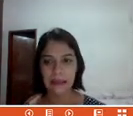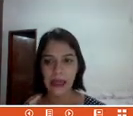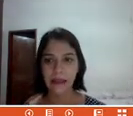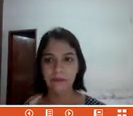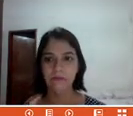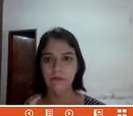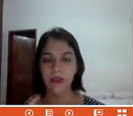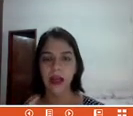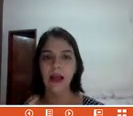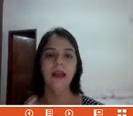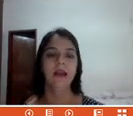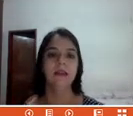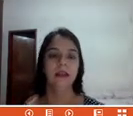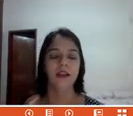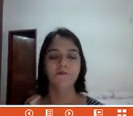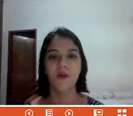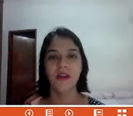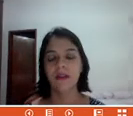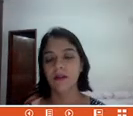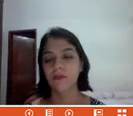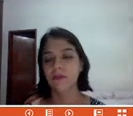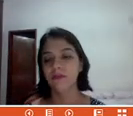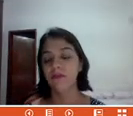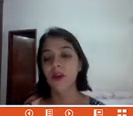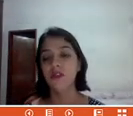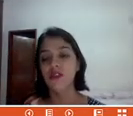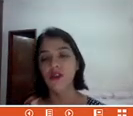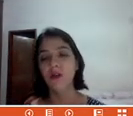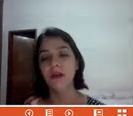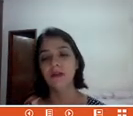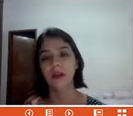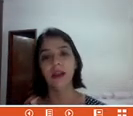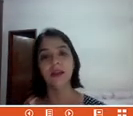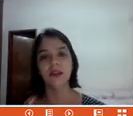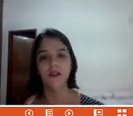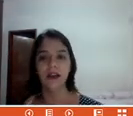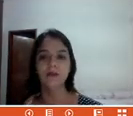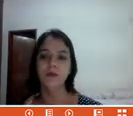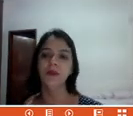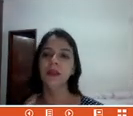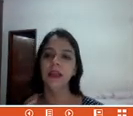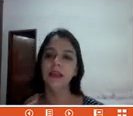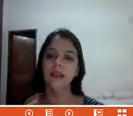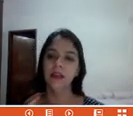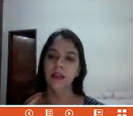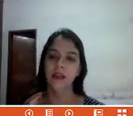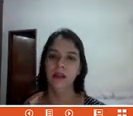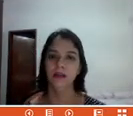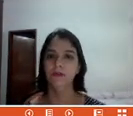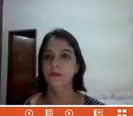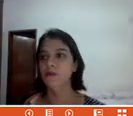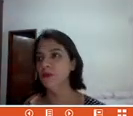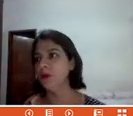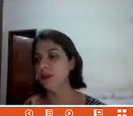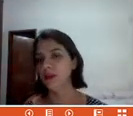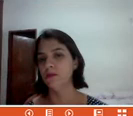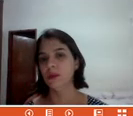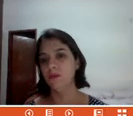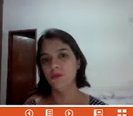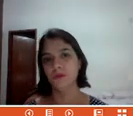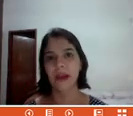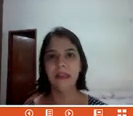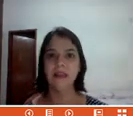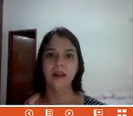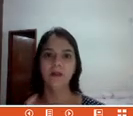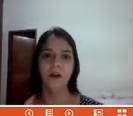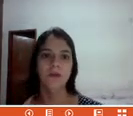essa ideia, tá? Seria, por exemplo, o nosso idioma, né? Que nós falamos português, Se formos, por exemplo, em